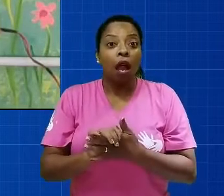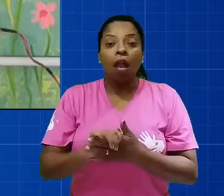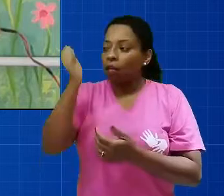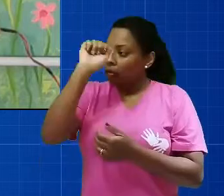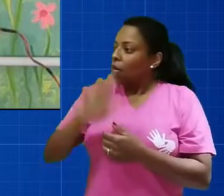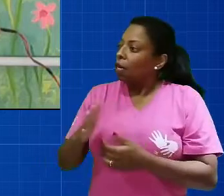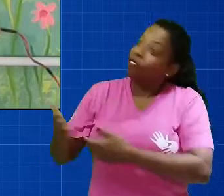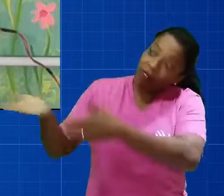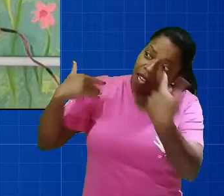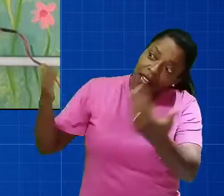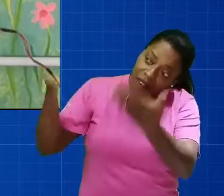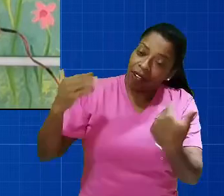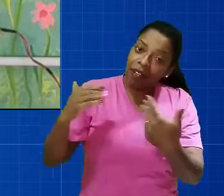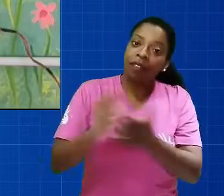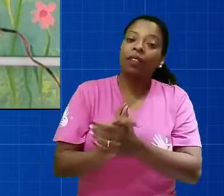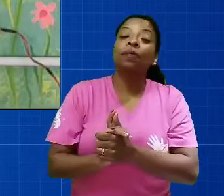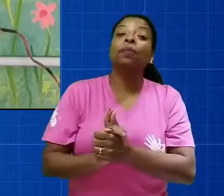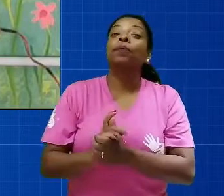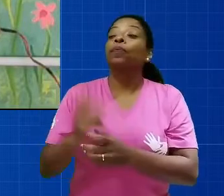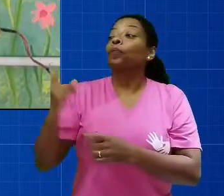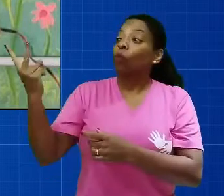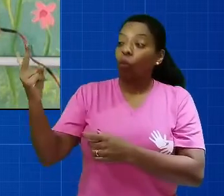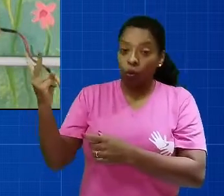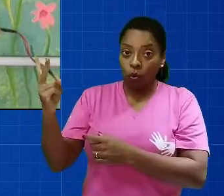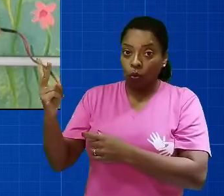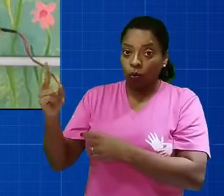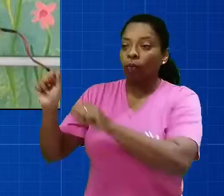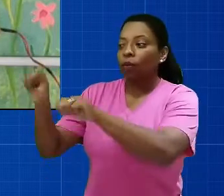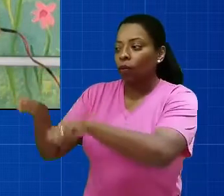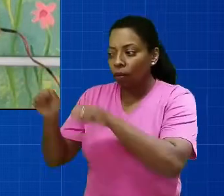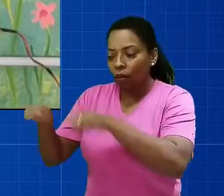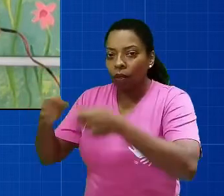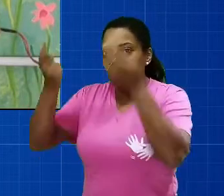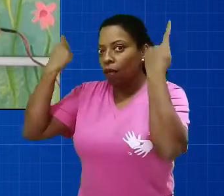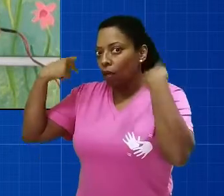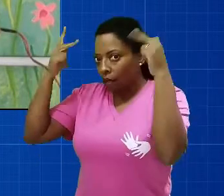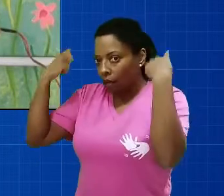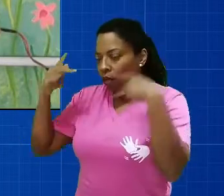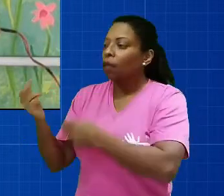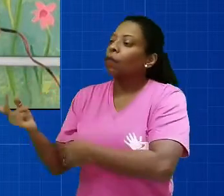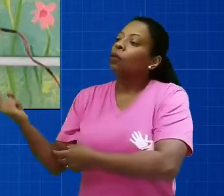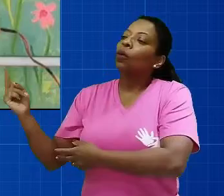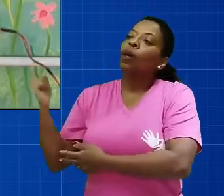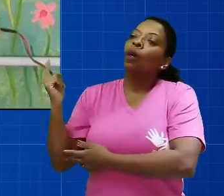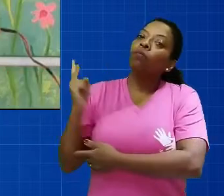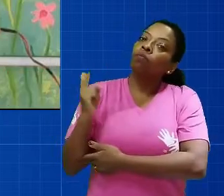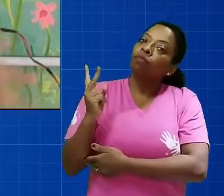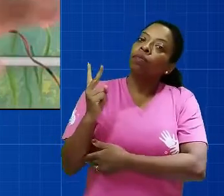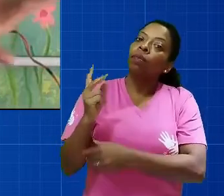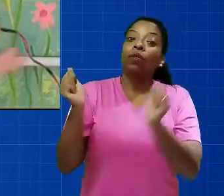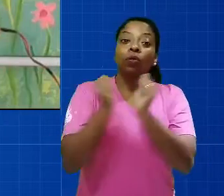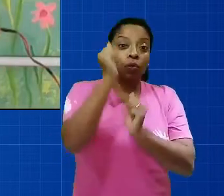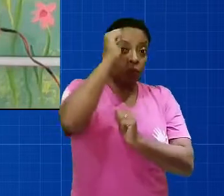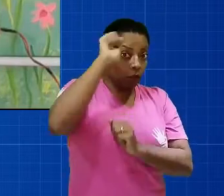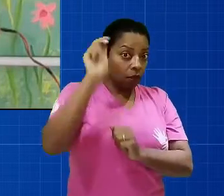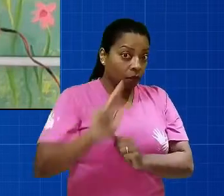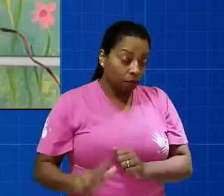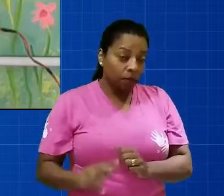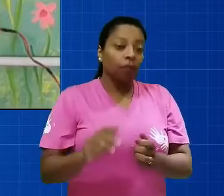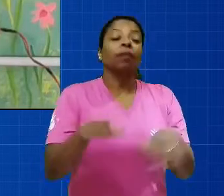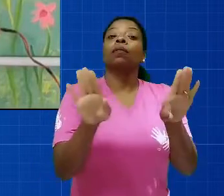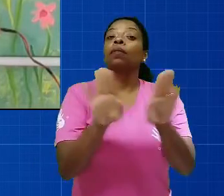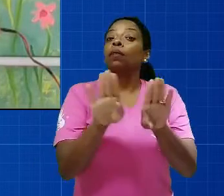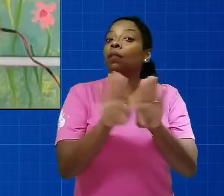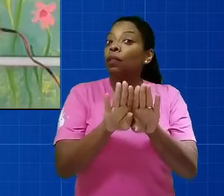sim, mestre, chamem os dois vizinhos para eles conhecerem o jardim maravilhoso.